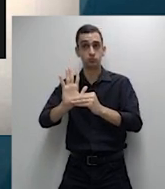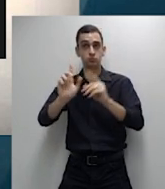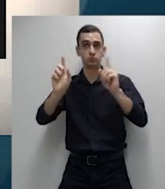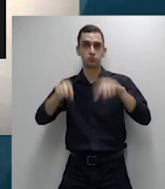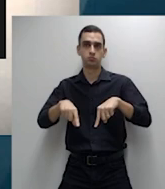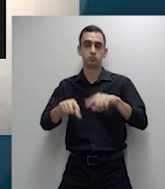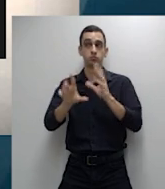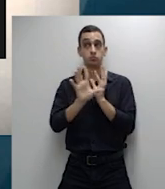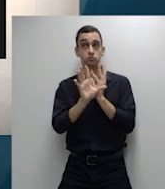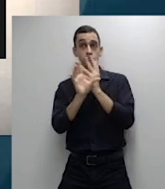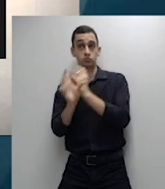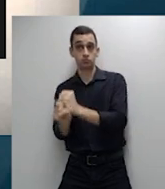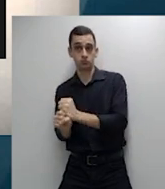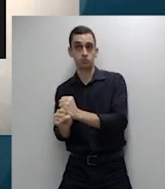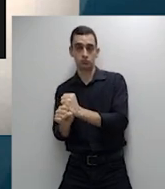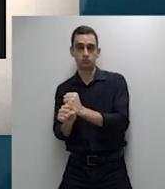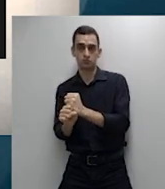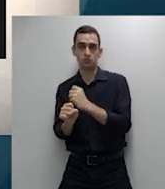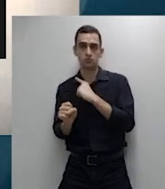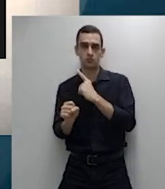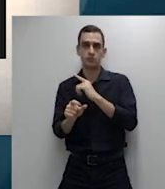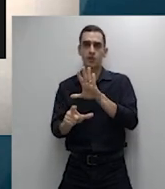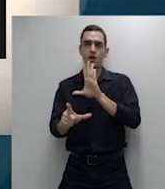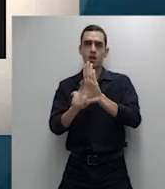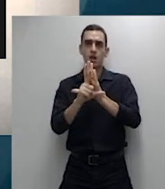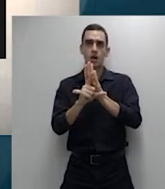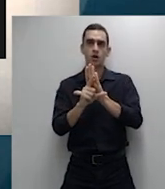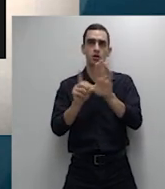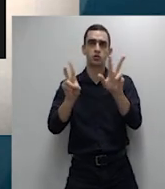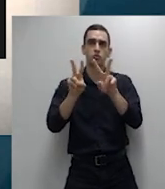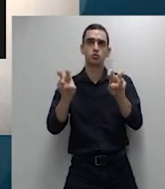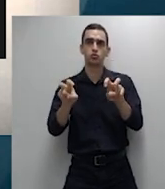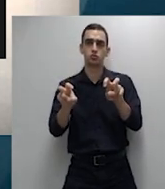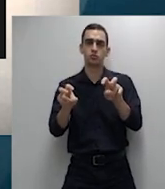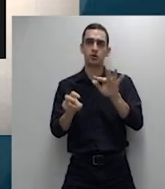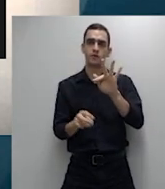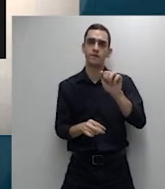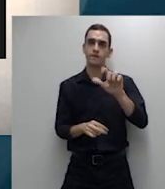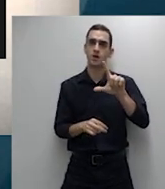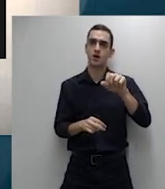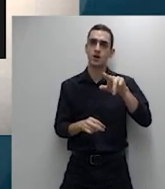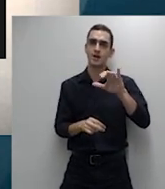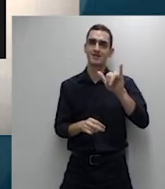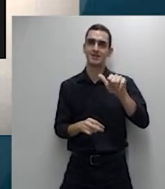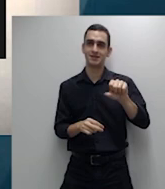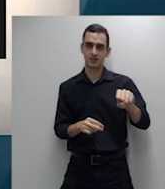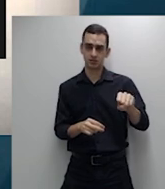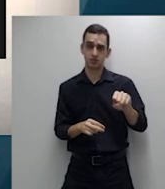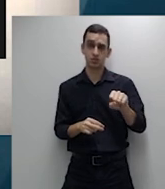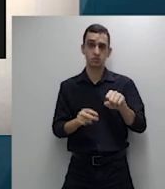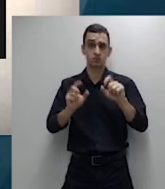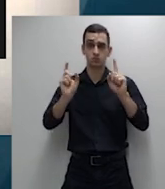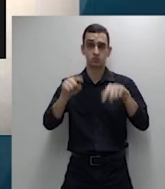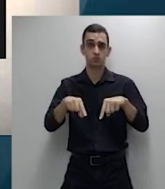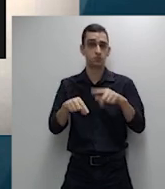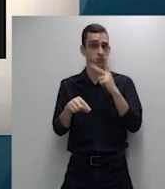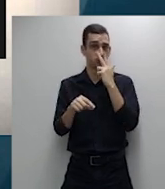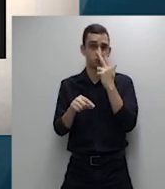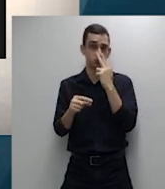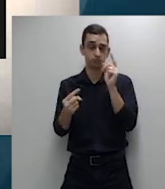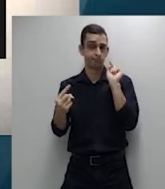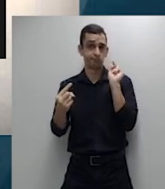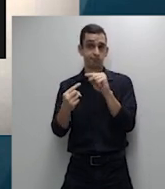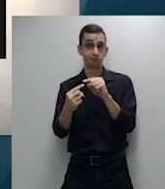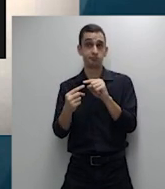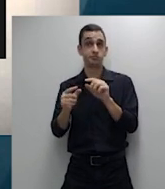gabarito a lei de falências ou seja nós não temos aqui uma questão incidental nós temos aqui praticamente uma questão